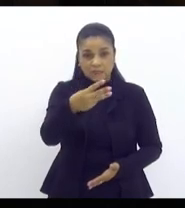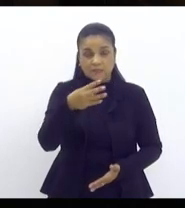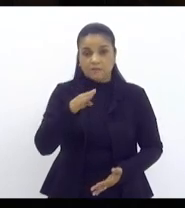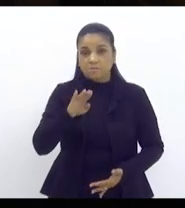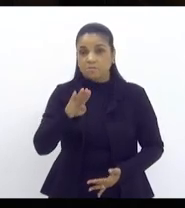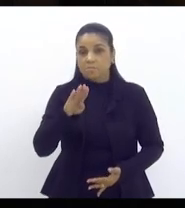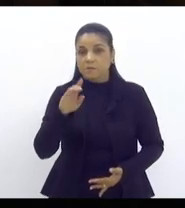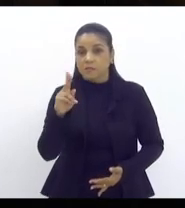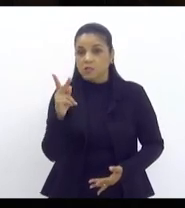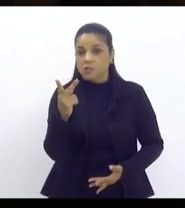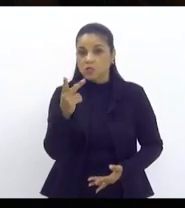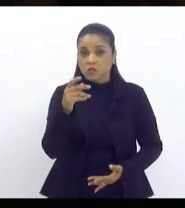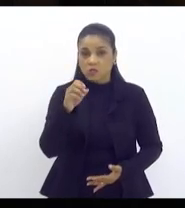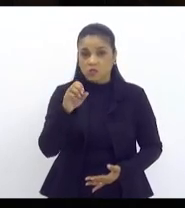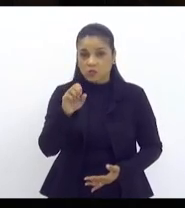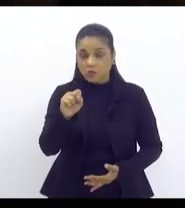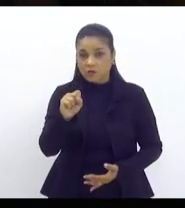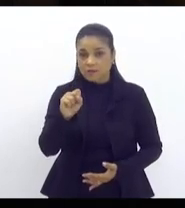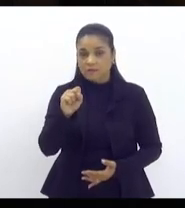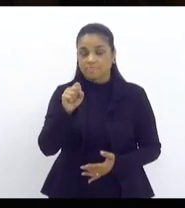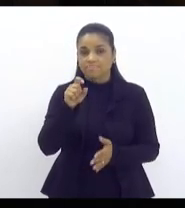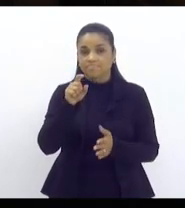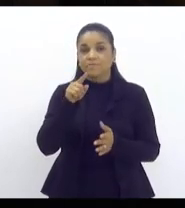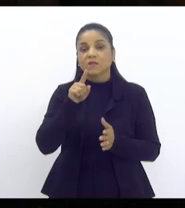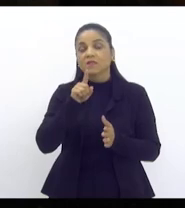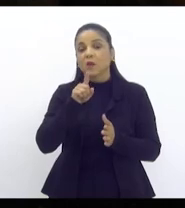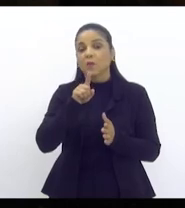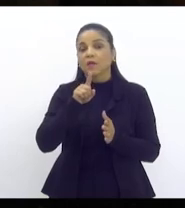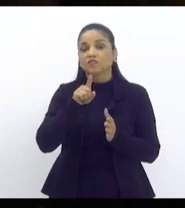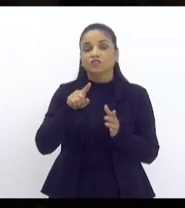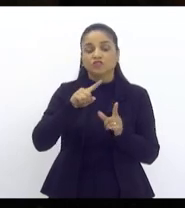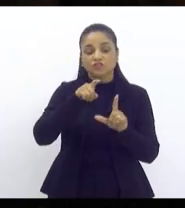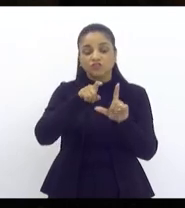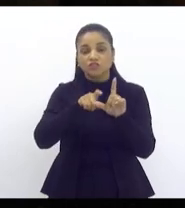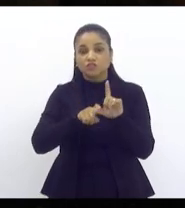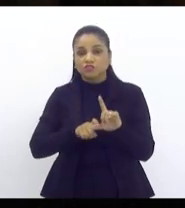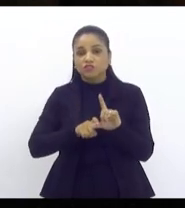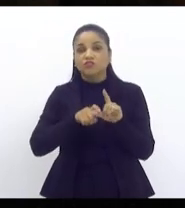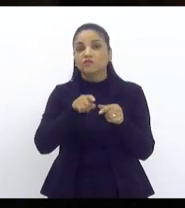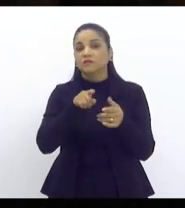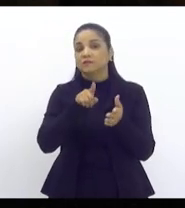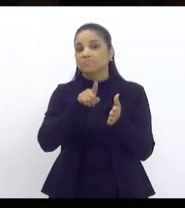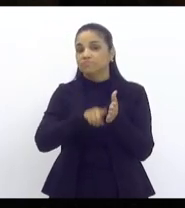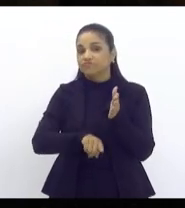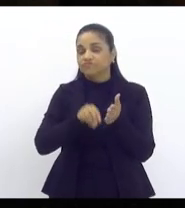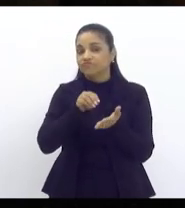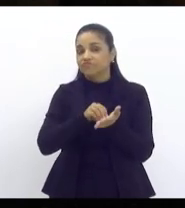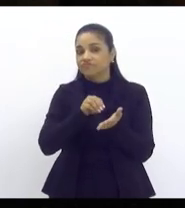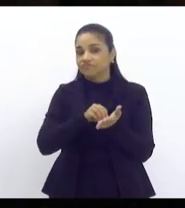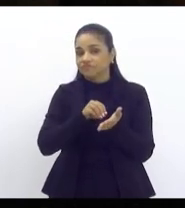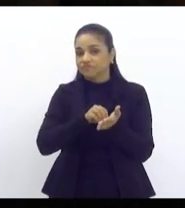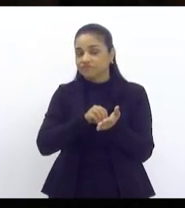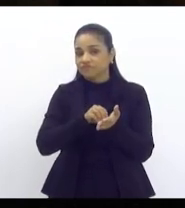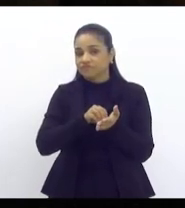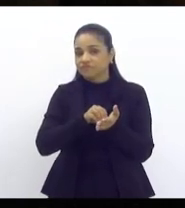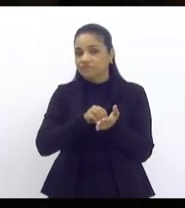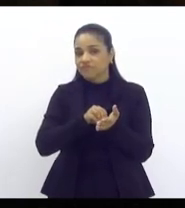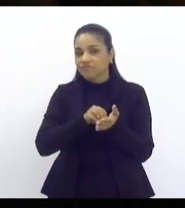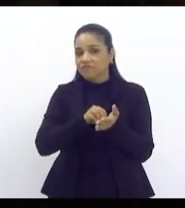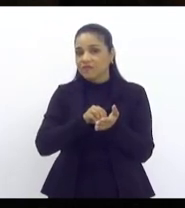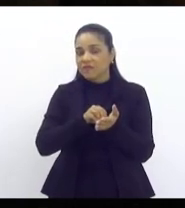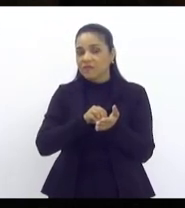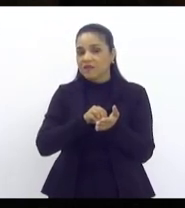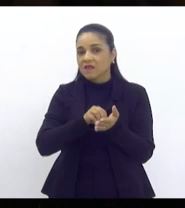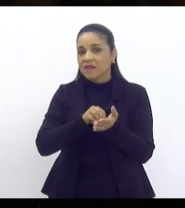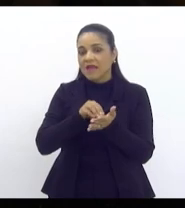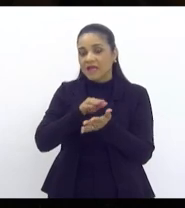reais, o que dá um déficit, entende-se como déficit, a despesa